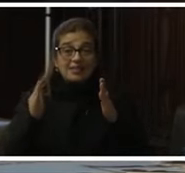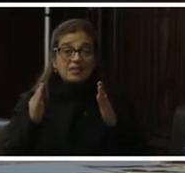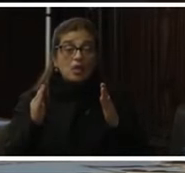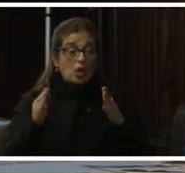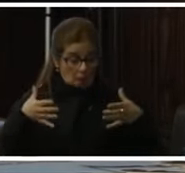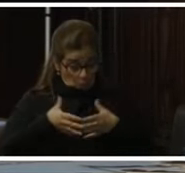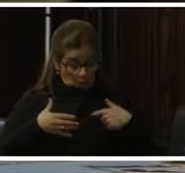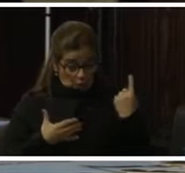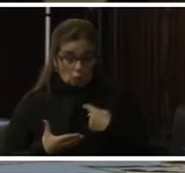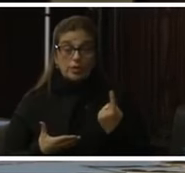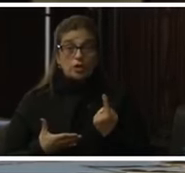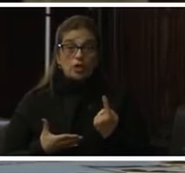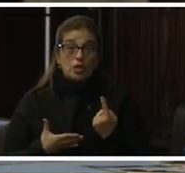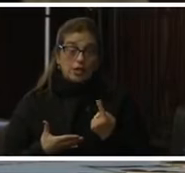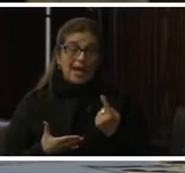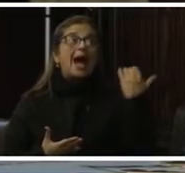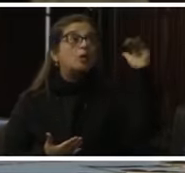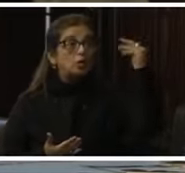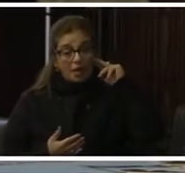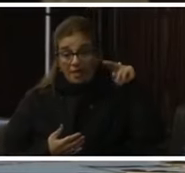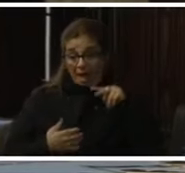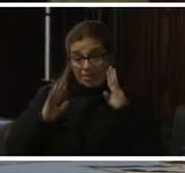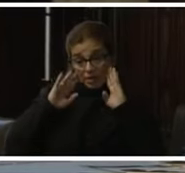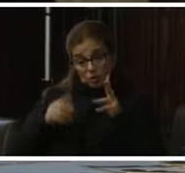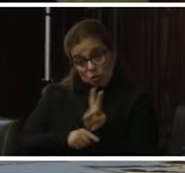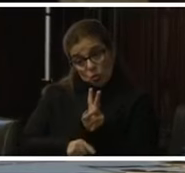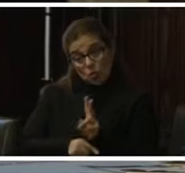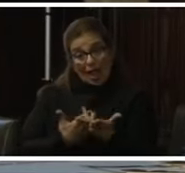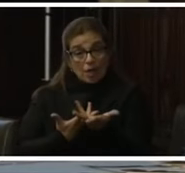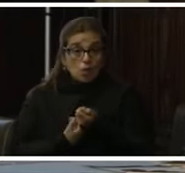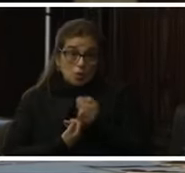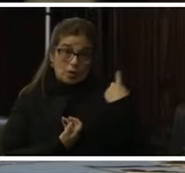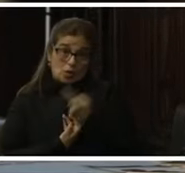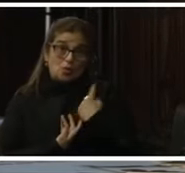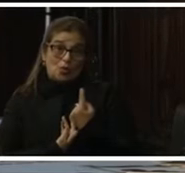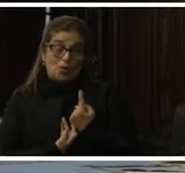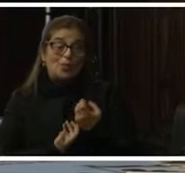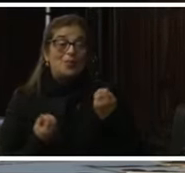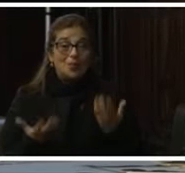que as autoridades nos ajudem porque